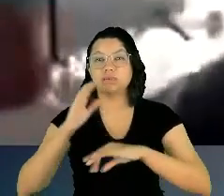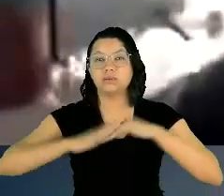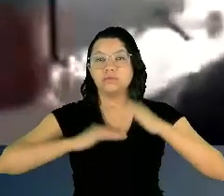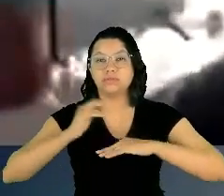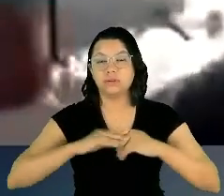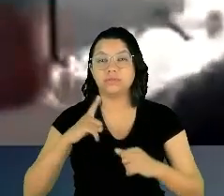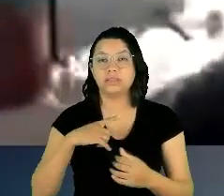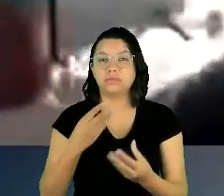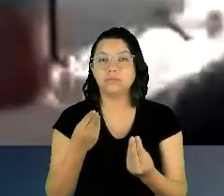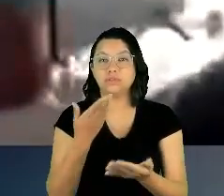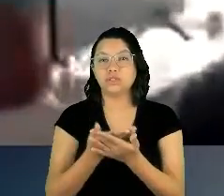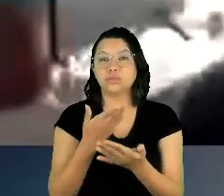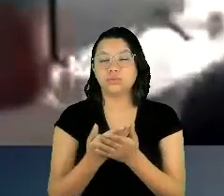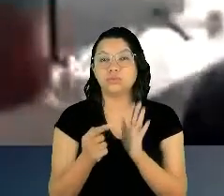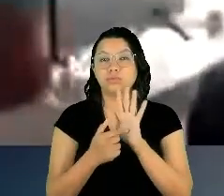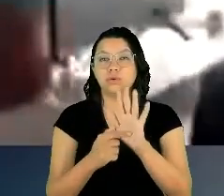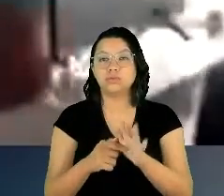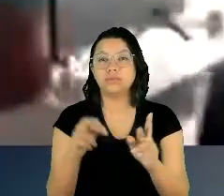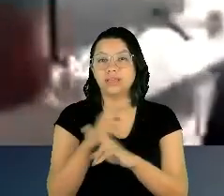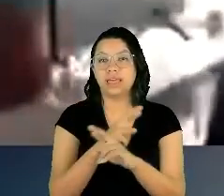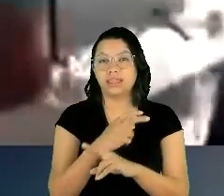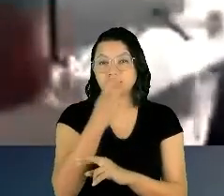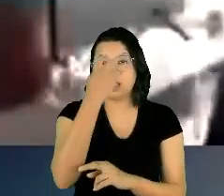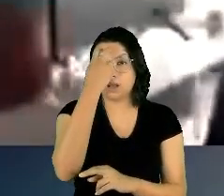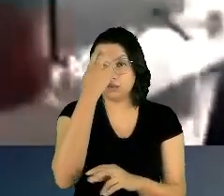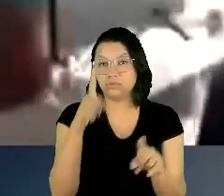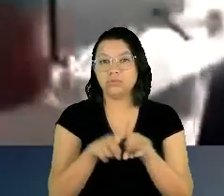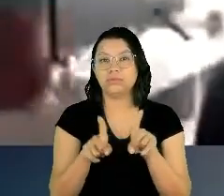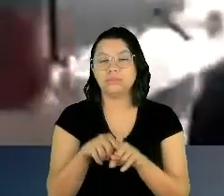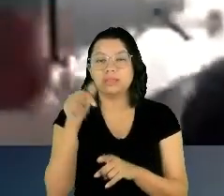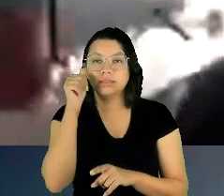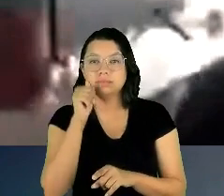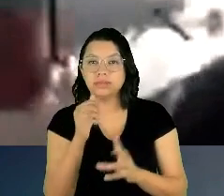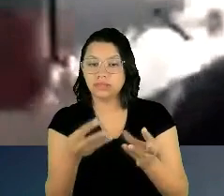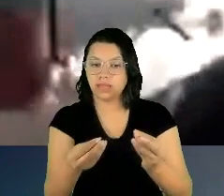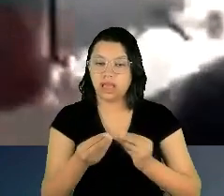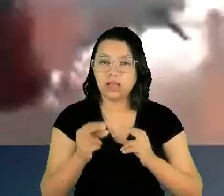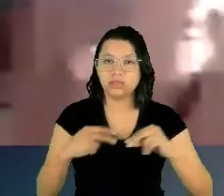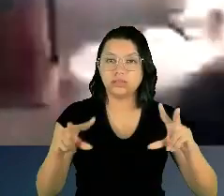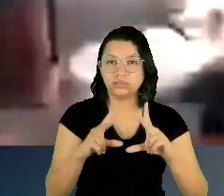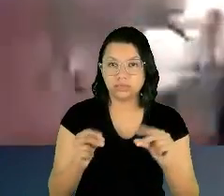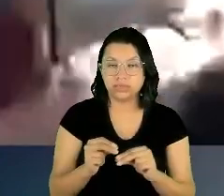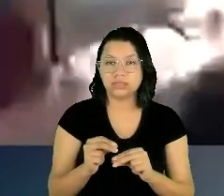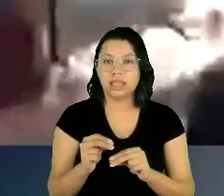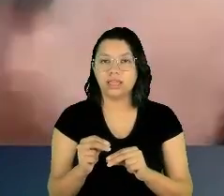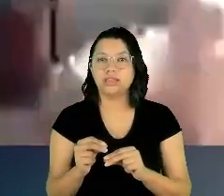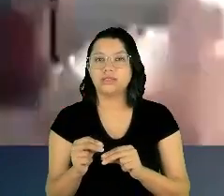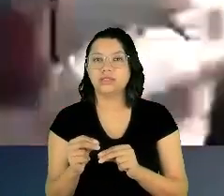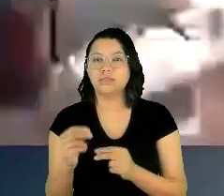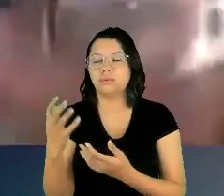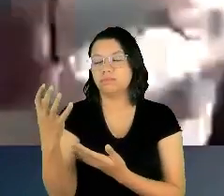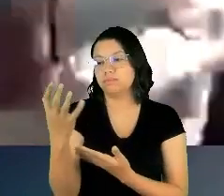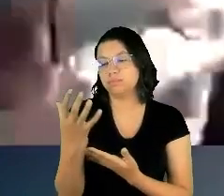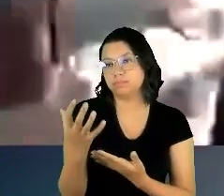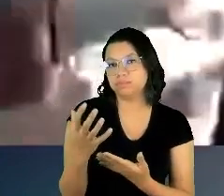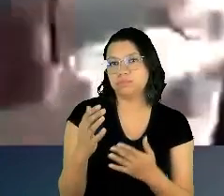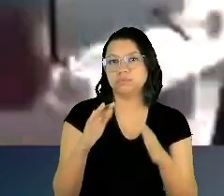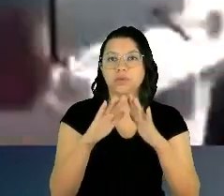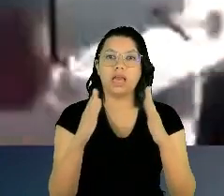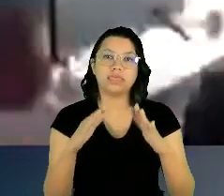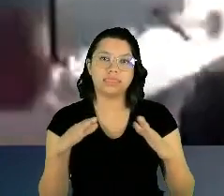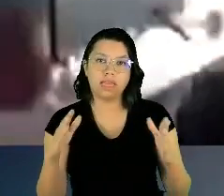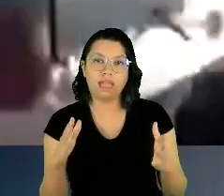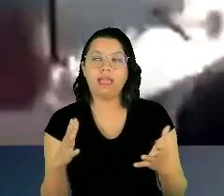escolha profissional, tem vários estudos mostrando que tem uma questão cultural também, né? A menina ganha de presente a boneca,